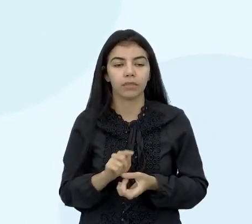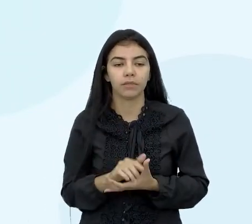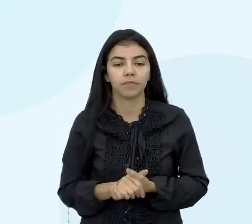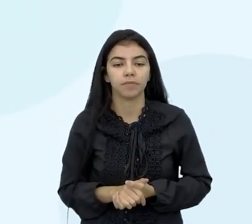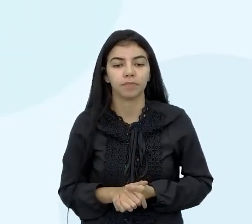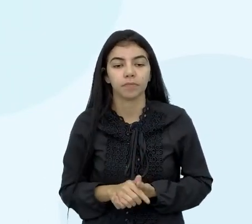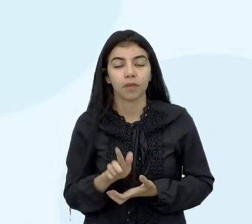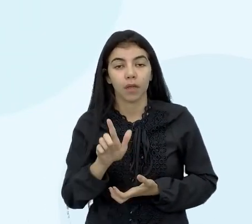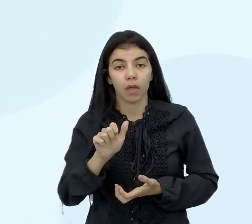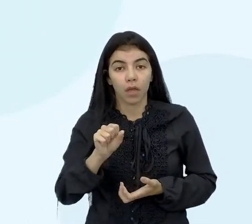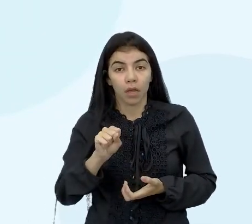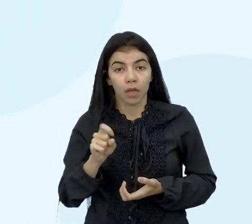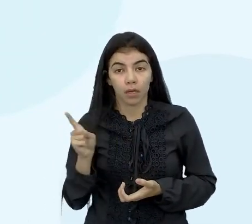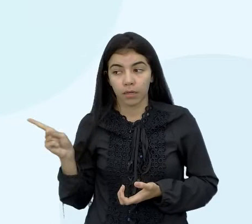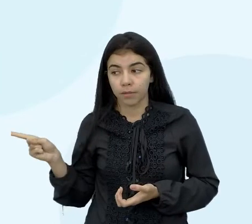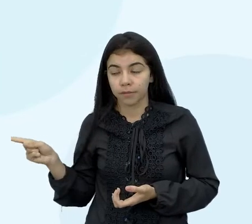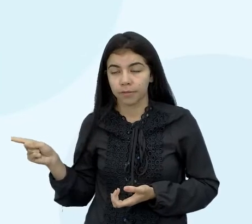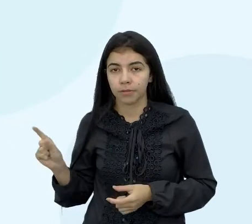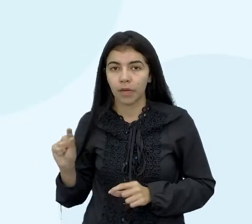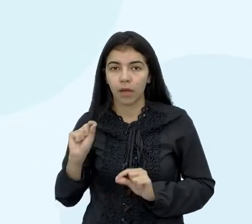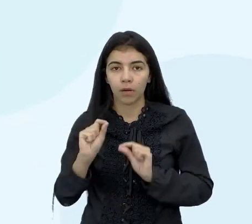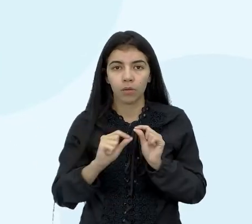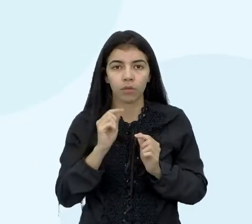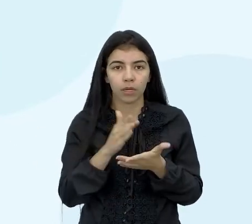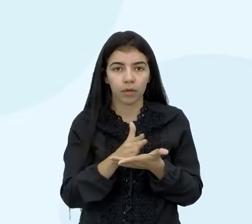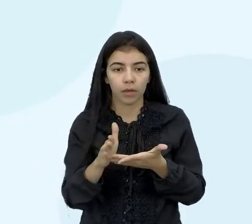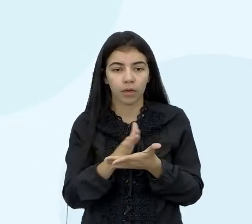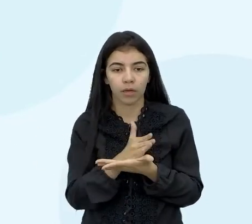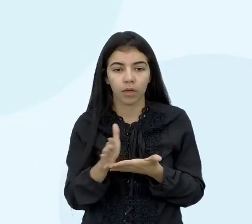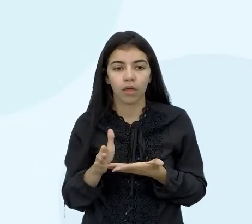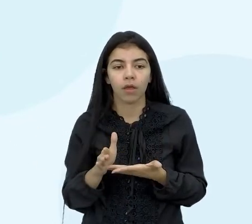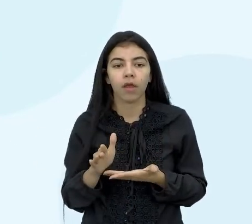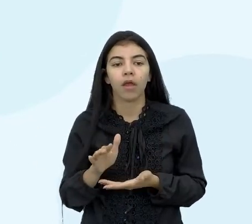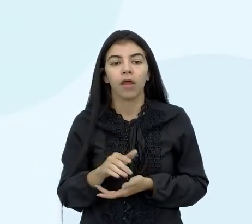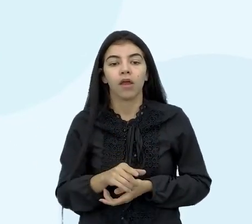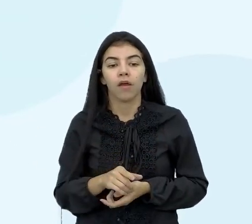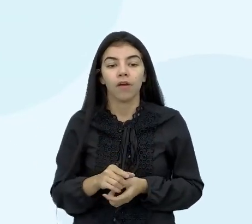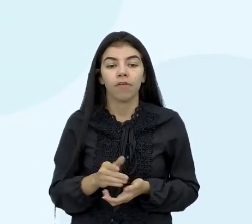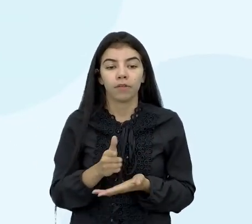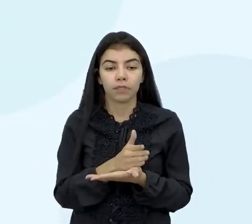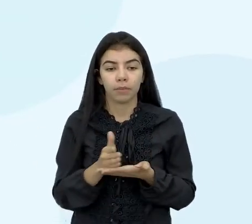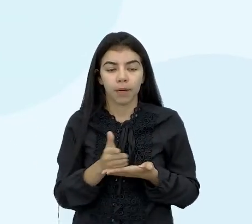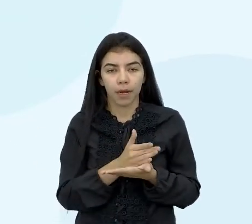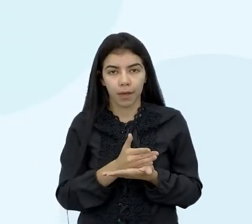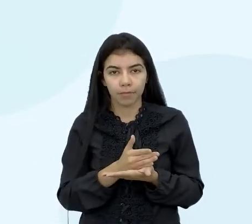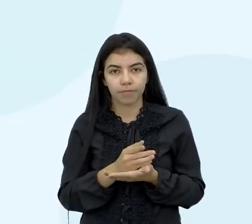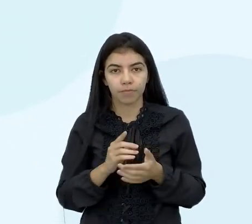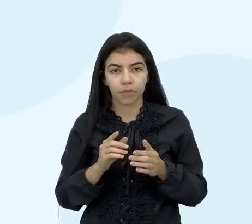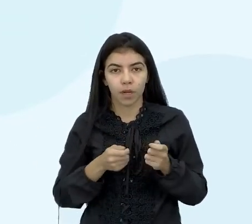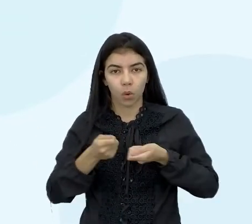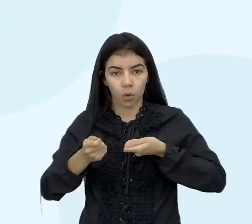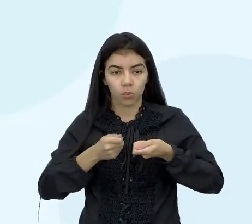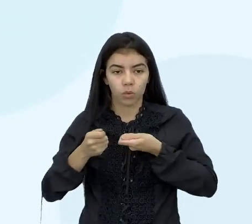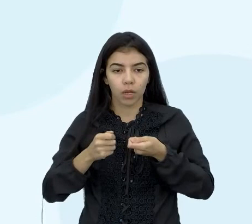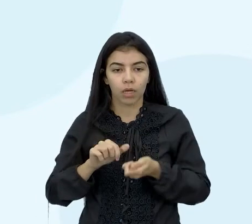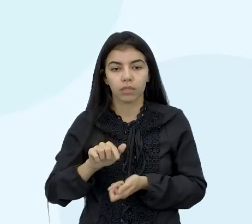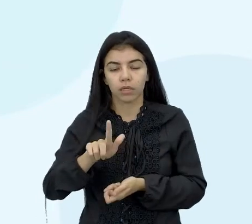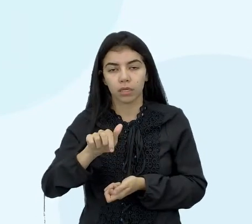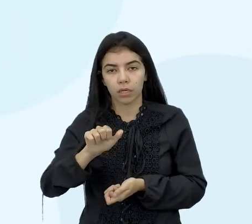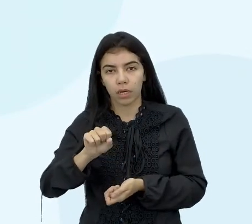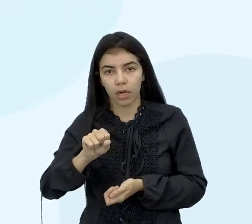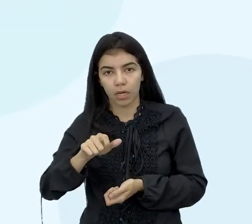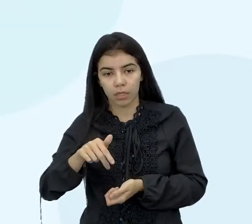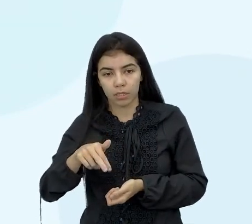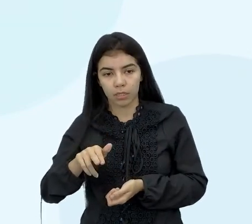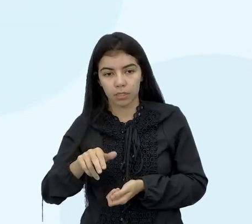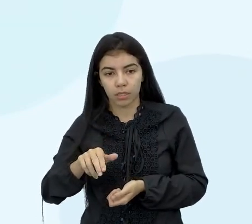no gás com gás, a gente vai ter aí uma destilação fracionada da mistura de gases